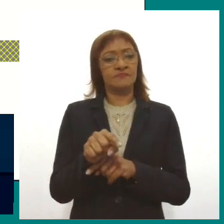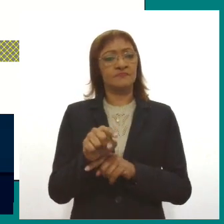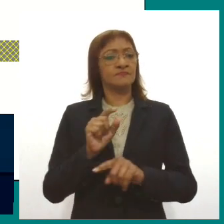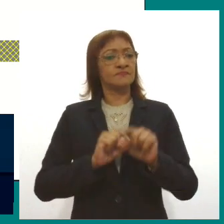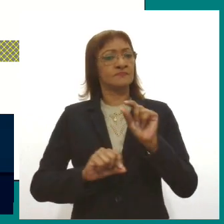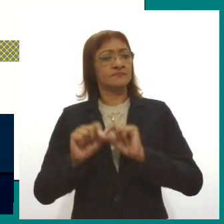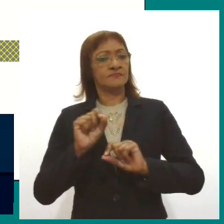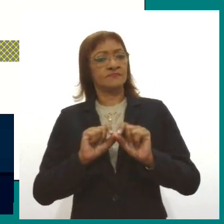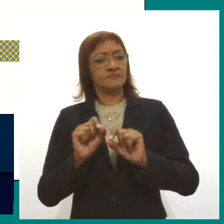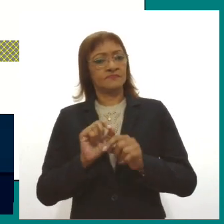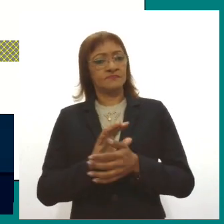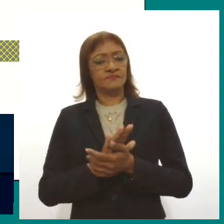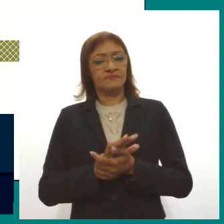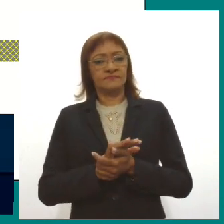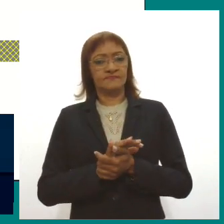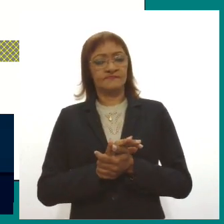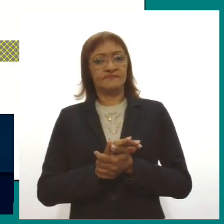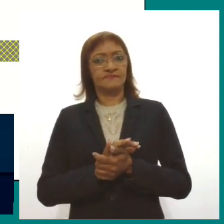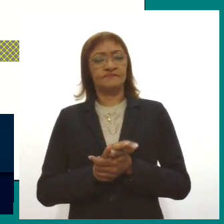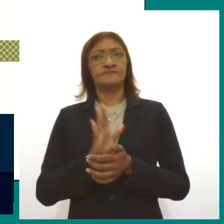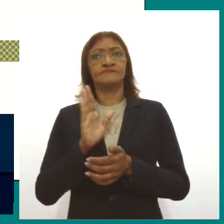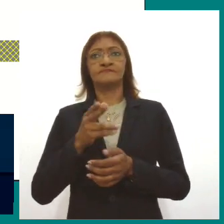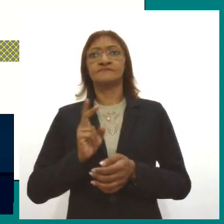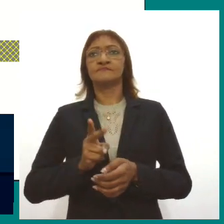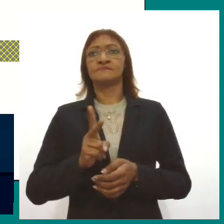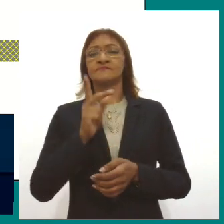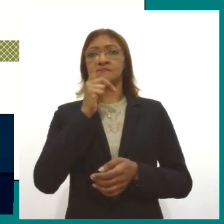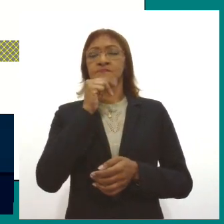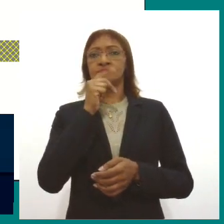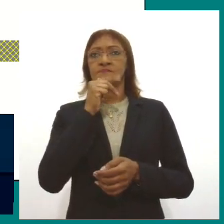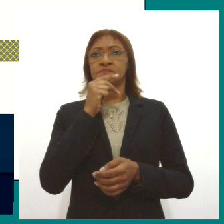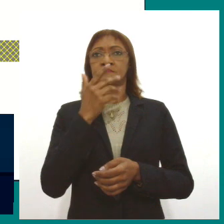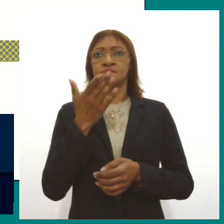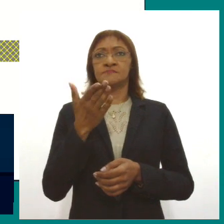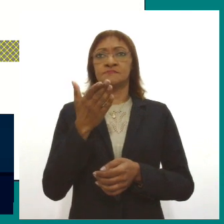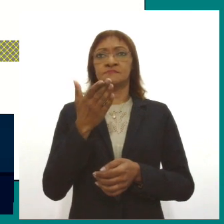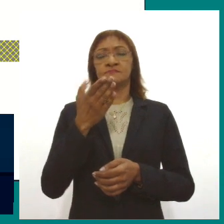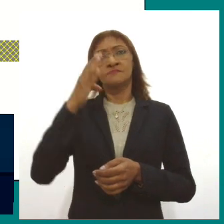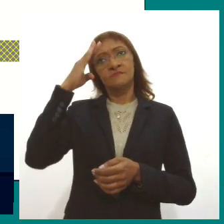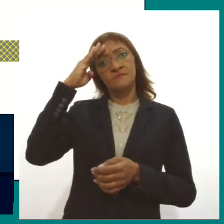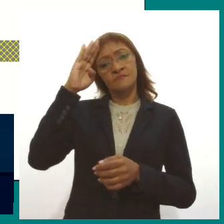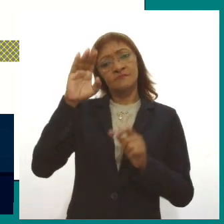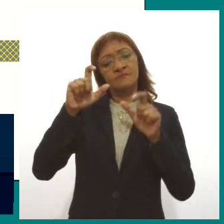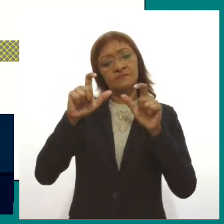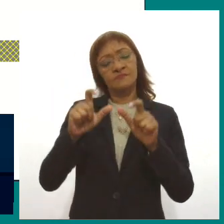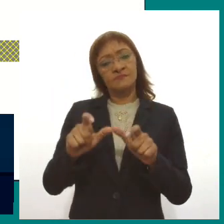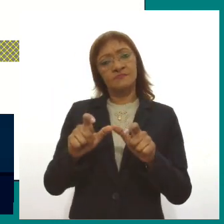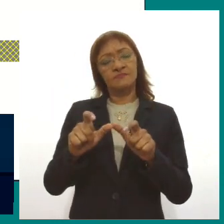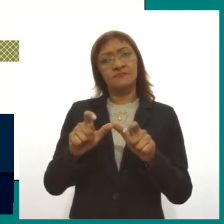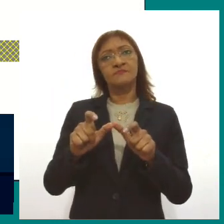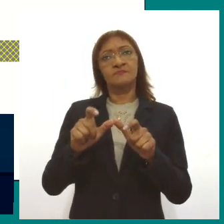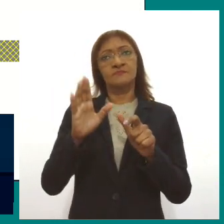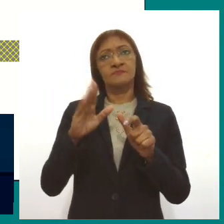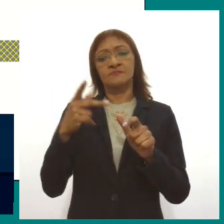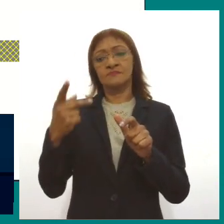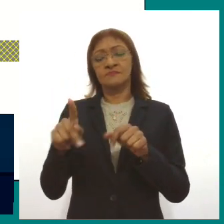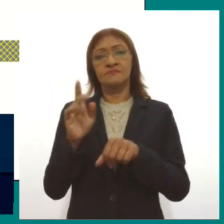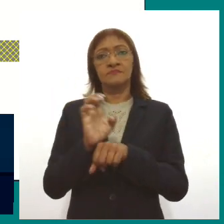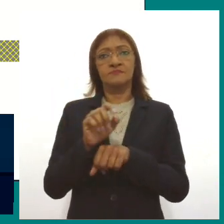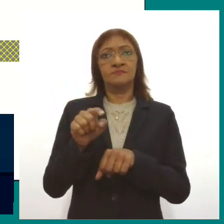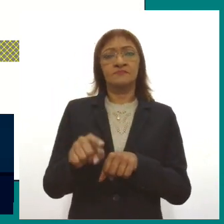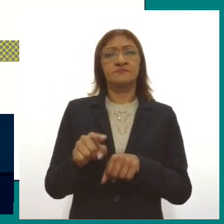reflorestamento das áreas de preservação permanente daqueles principais reservatórios ali da região agreste do estado,